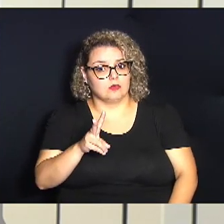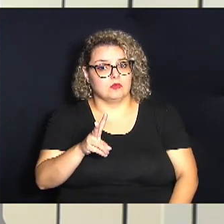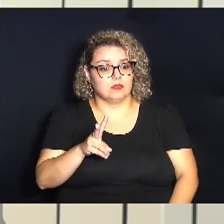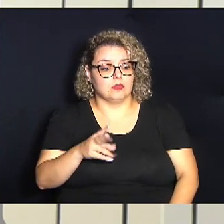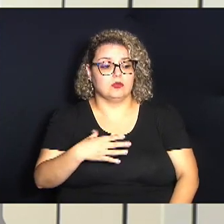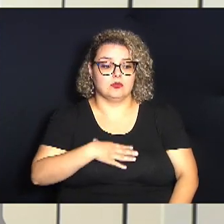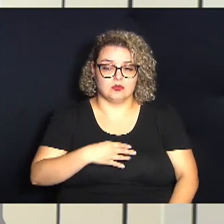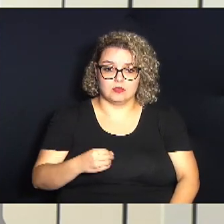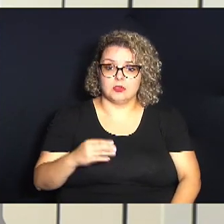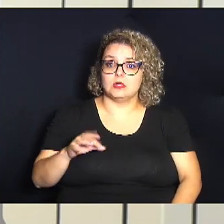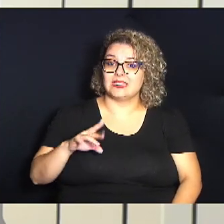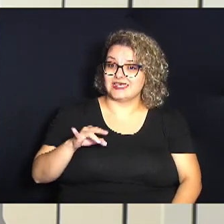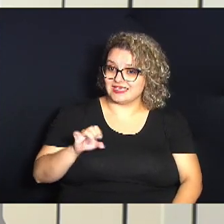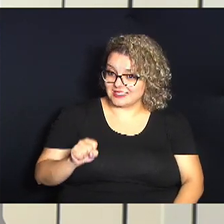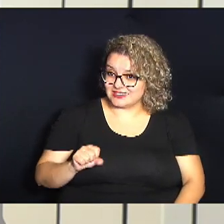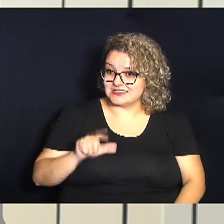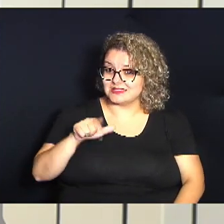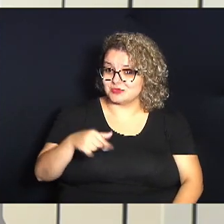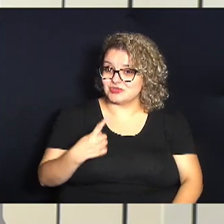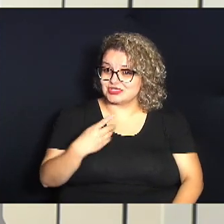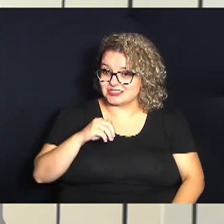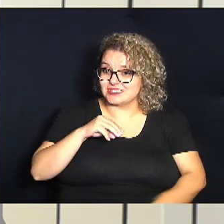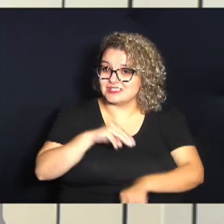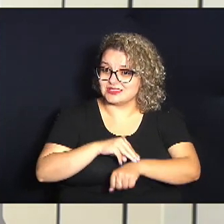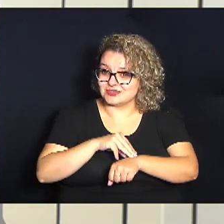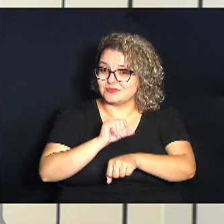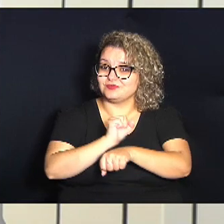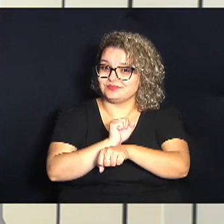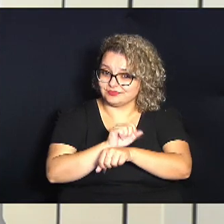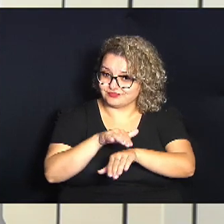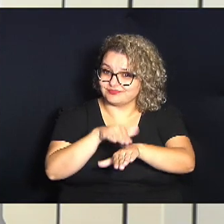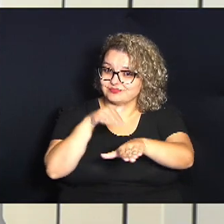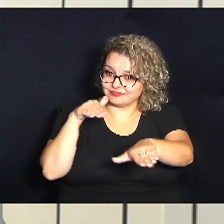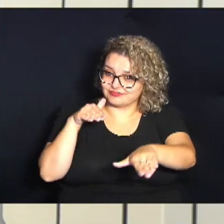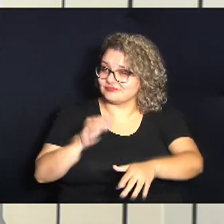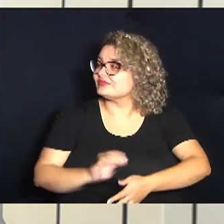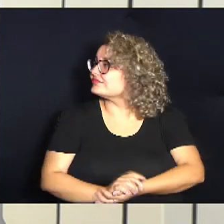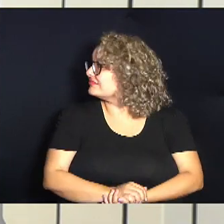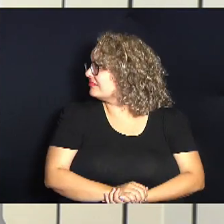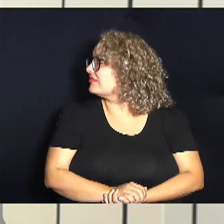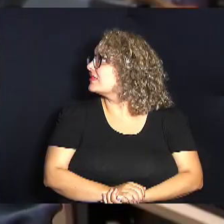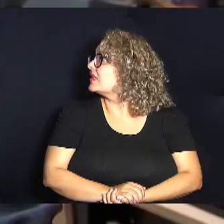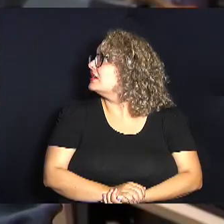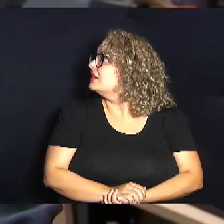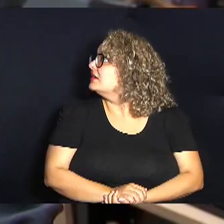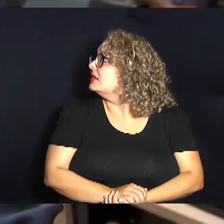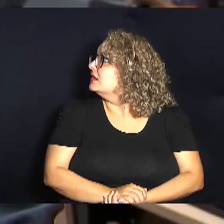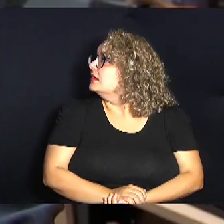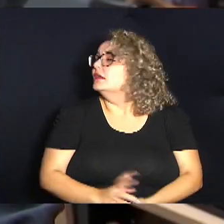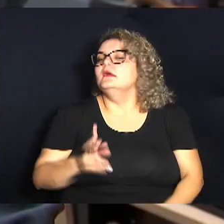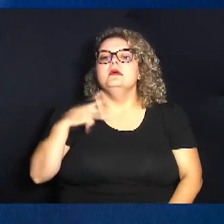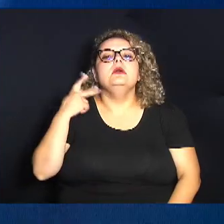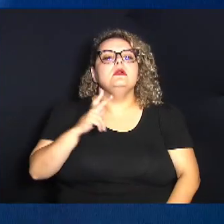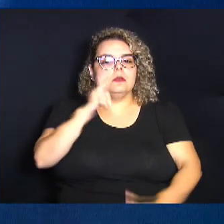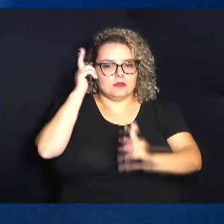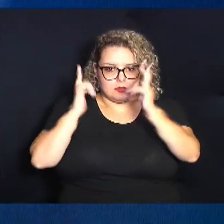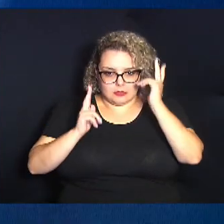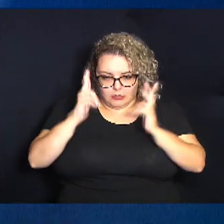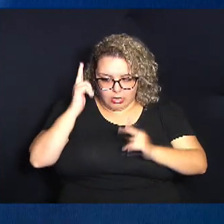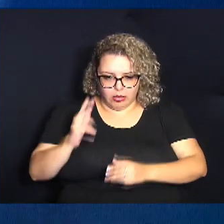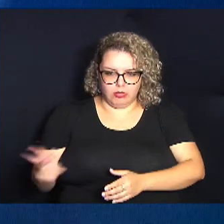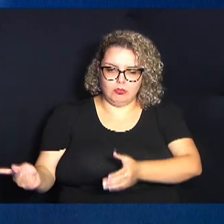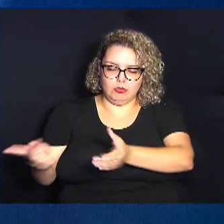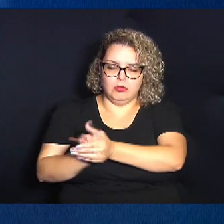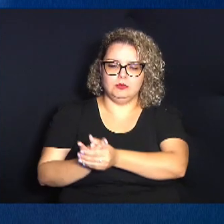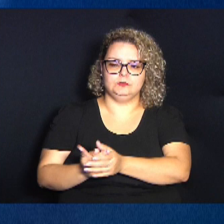crise após mais de 10 minutos de espera na fila. O vereador Edivaldo Cabelo protocolou